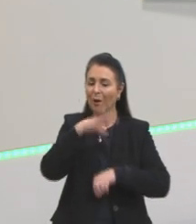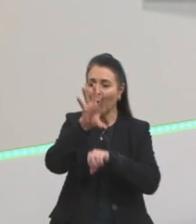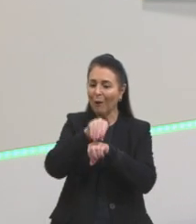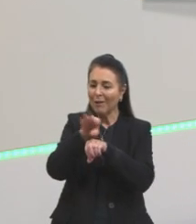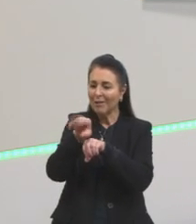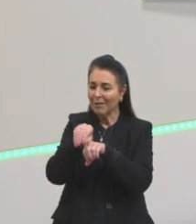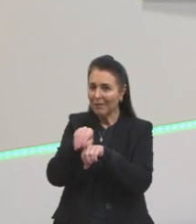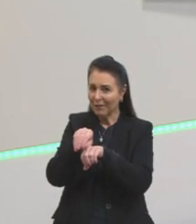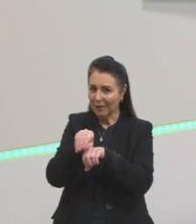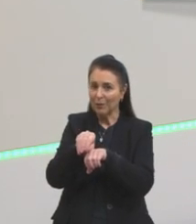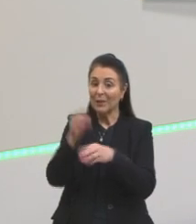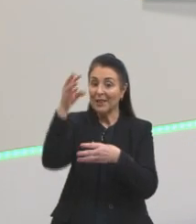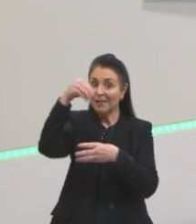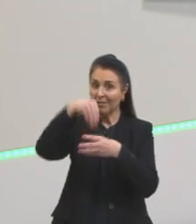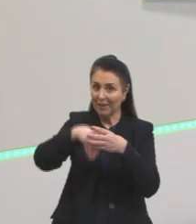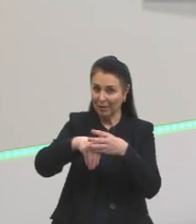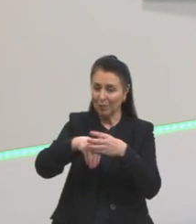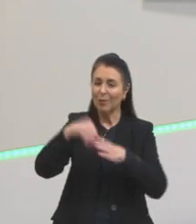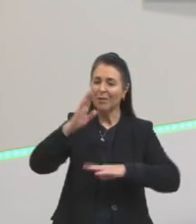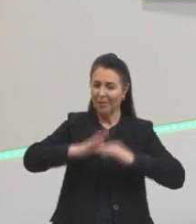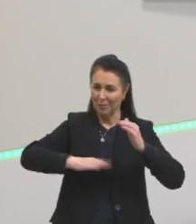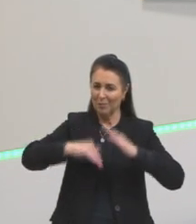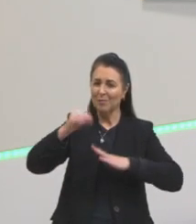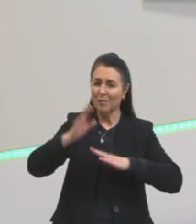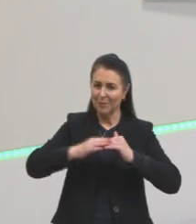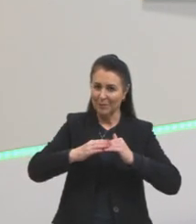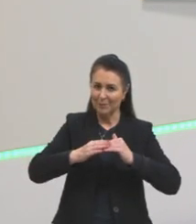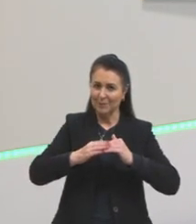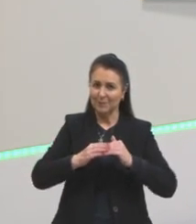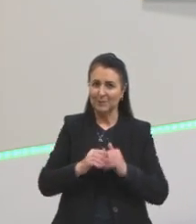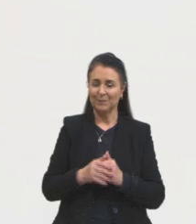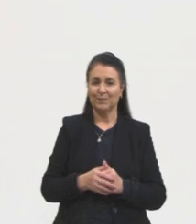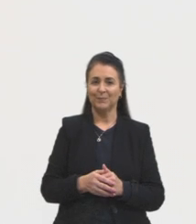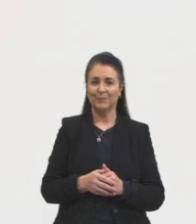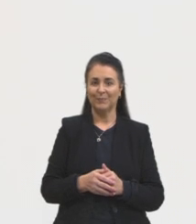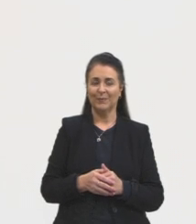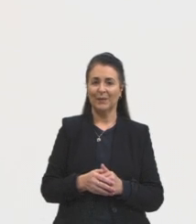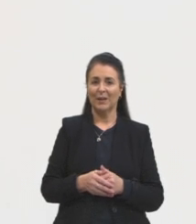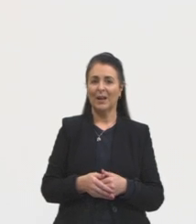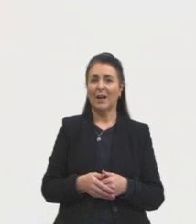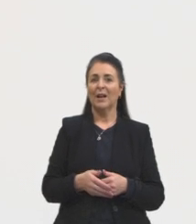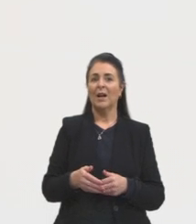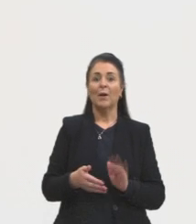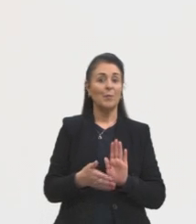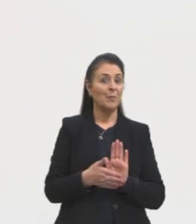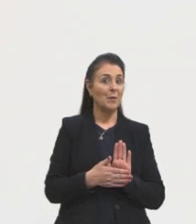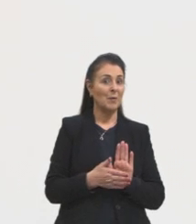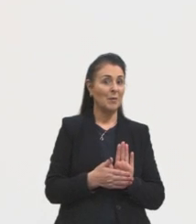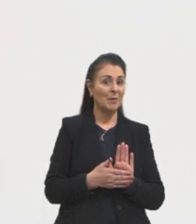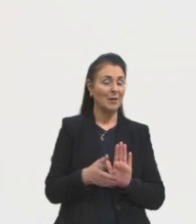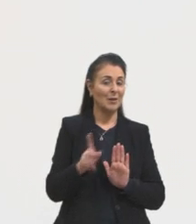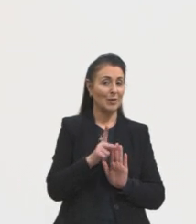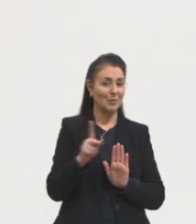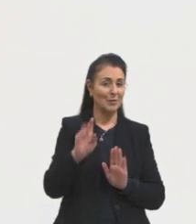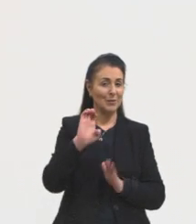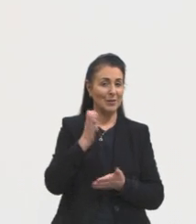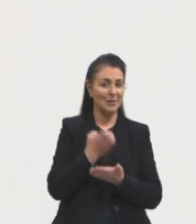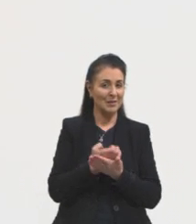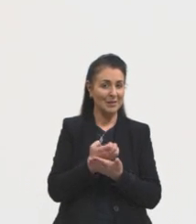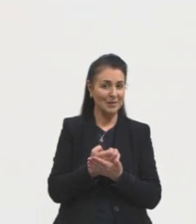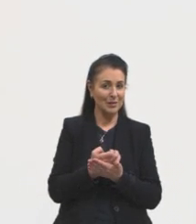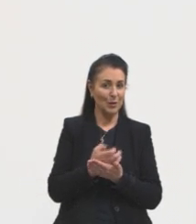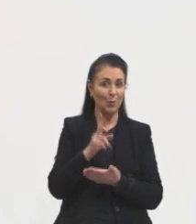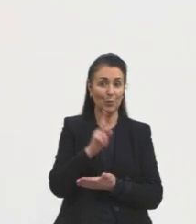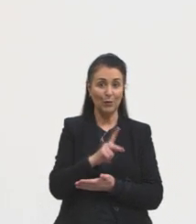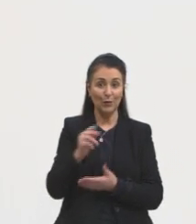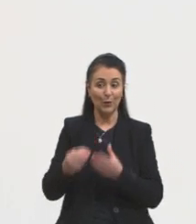dentro do nosso mapa ok bom então aqui eu trago uma proposta de exercício de exercício que eu